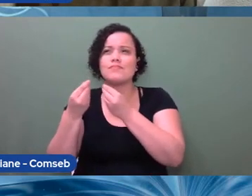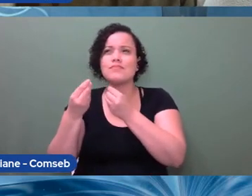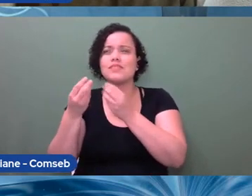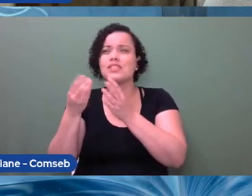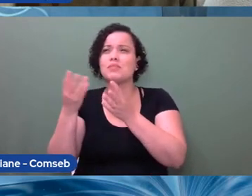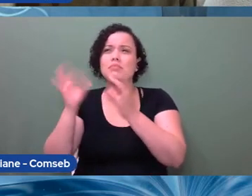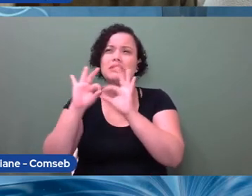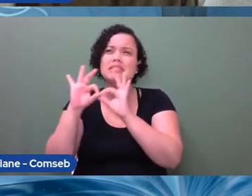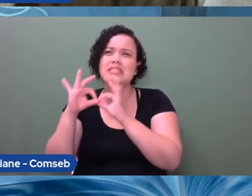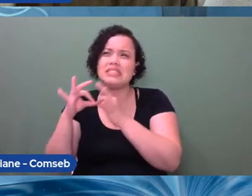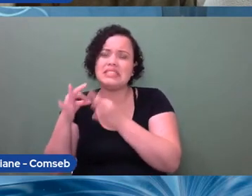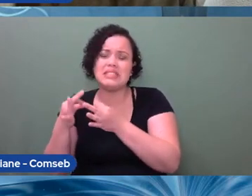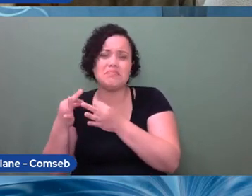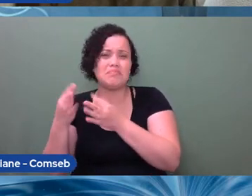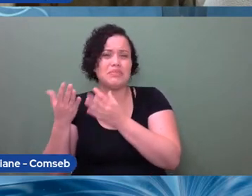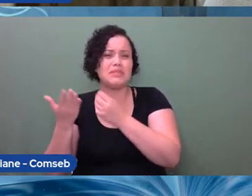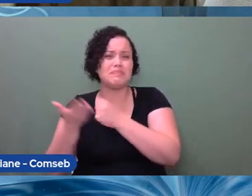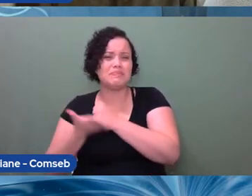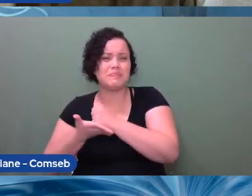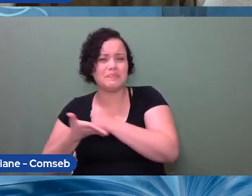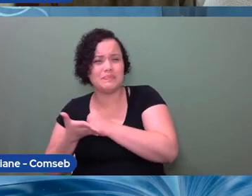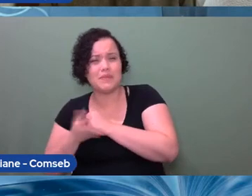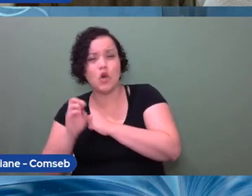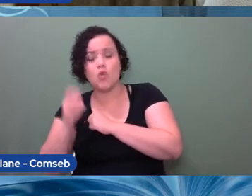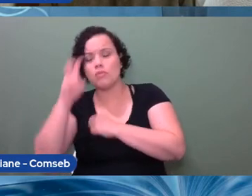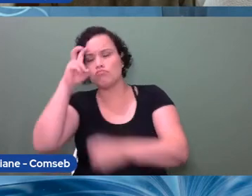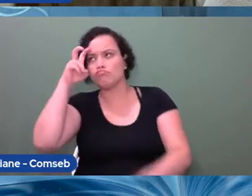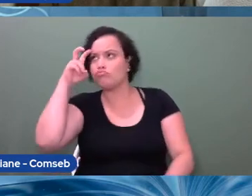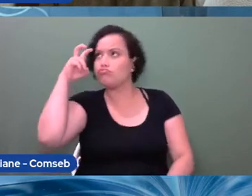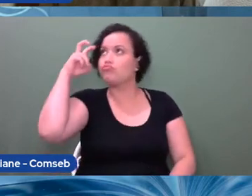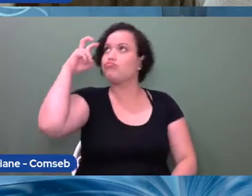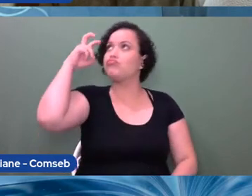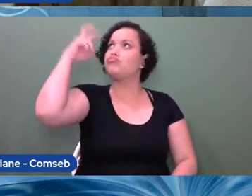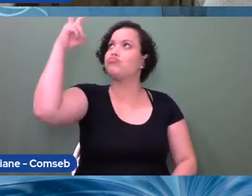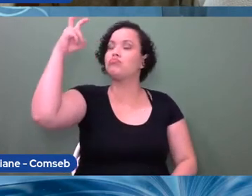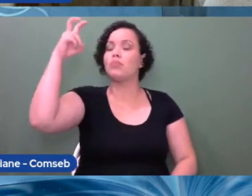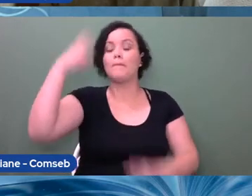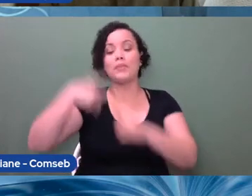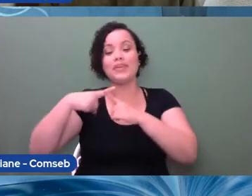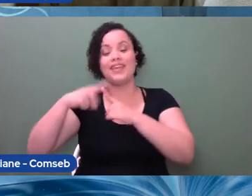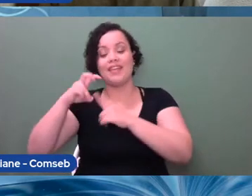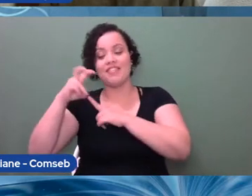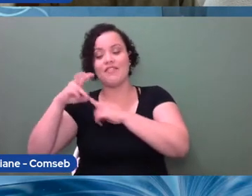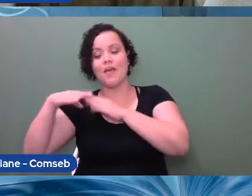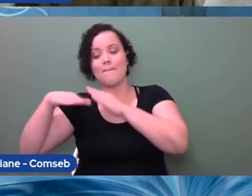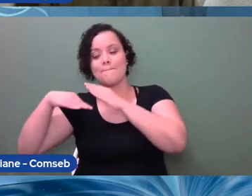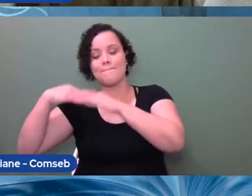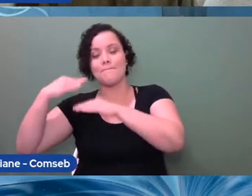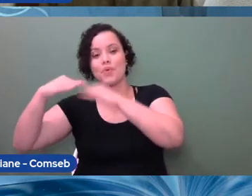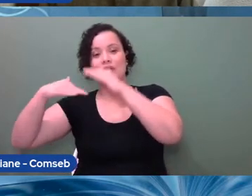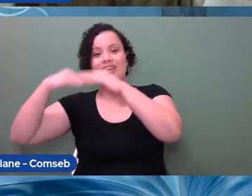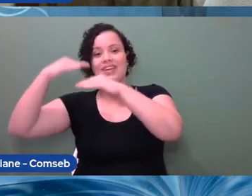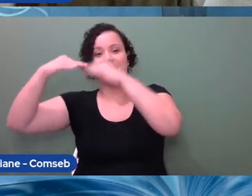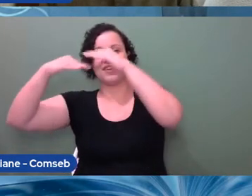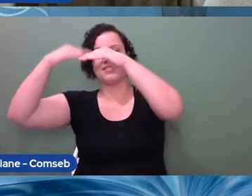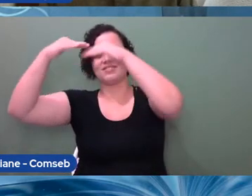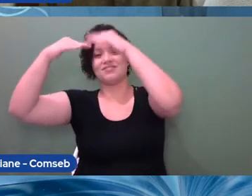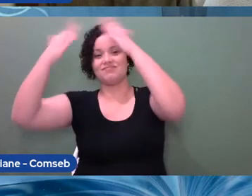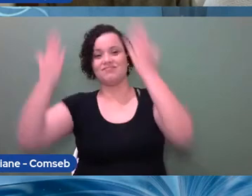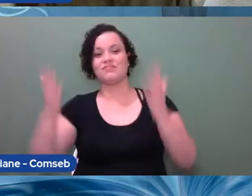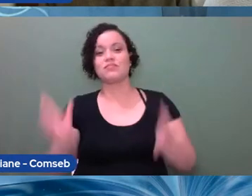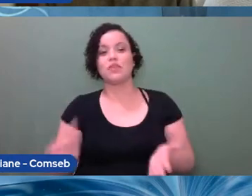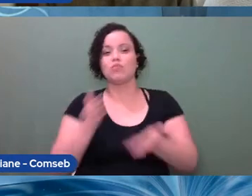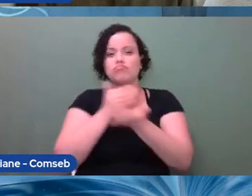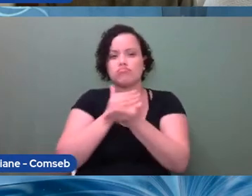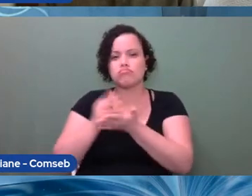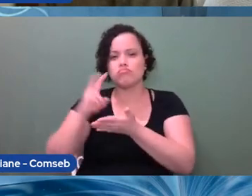quanto a gente possa imaginar. Então, há uma escala de progresso. Então, o princípio inteligente, quando se